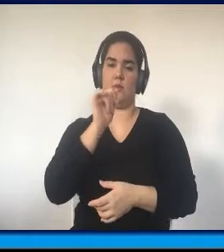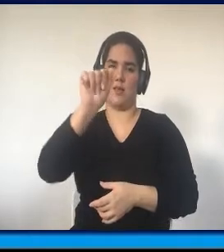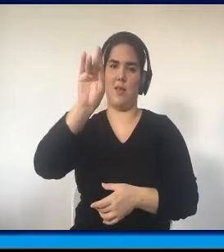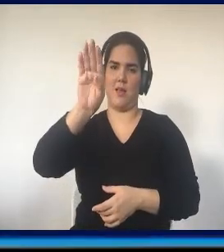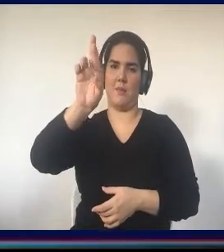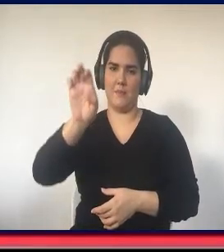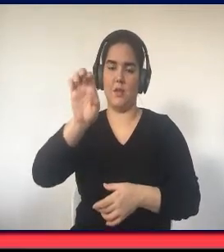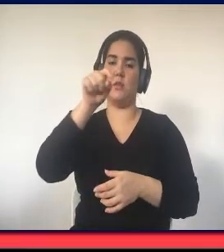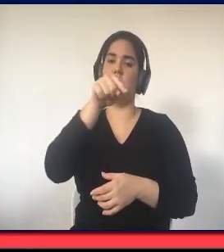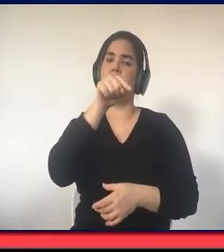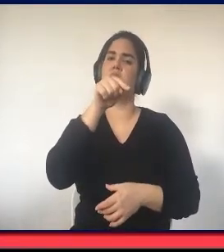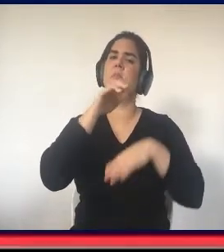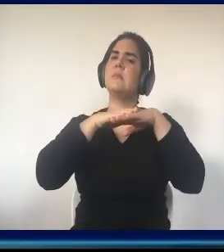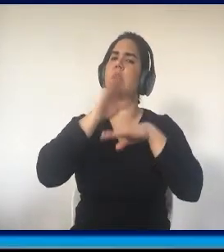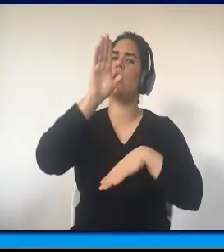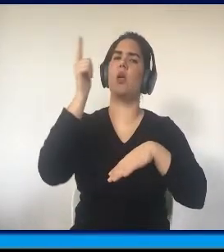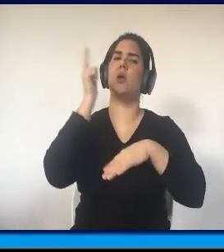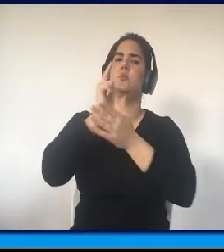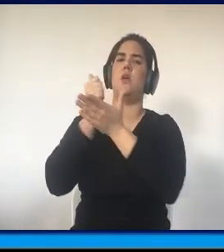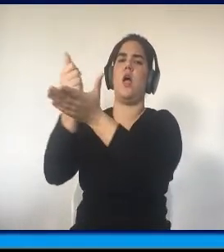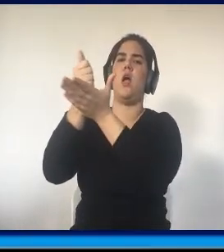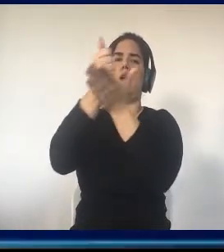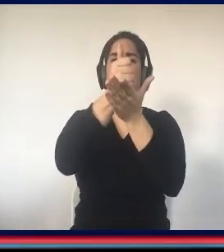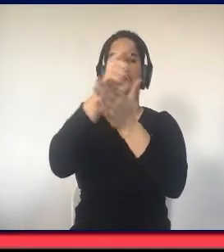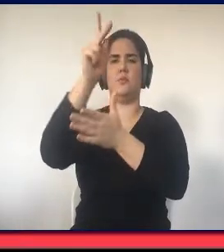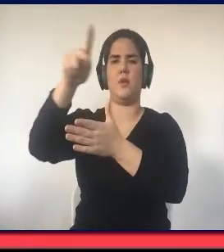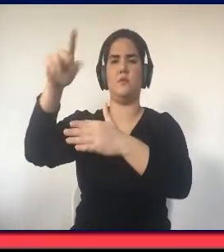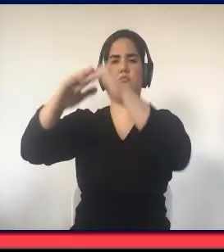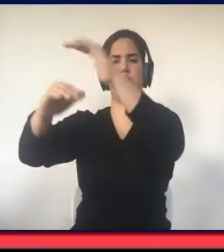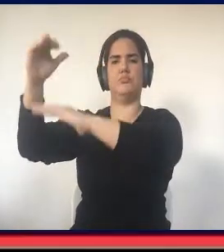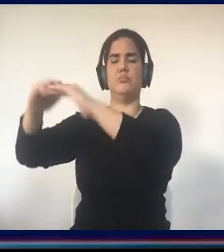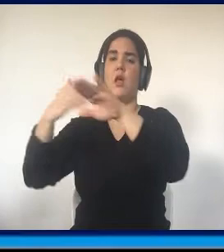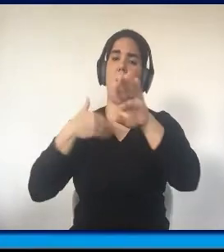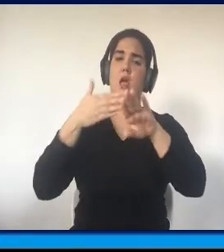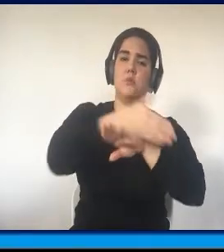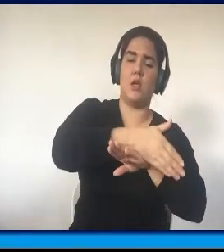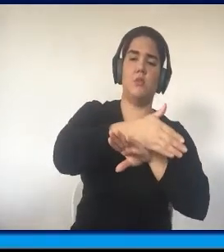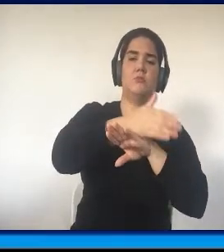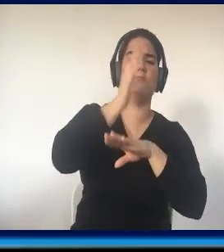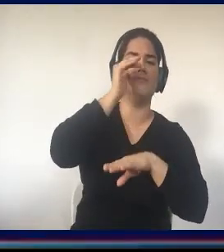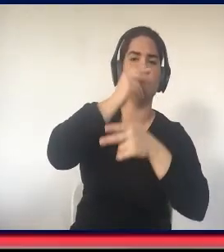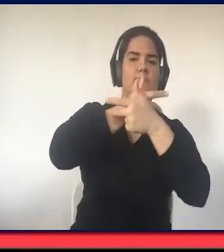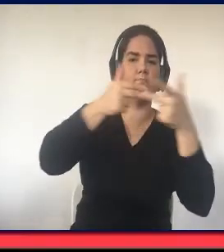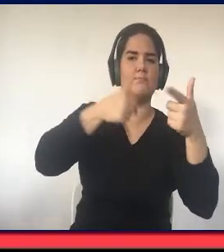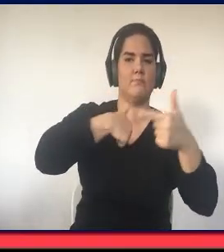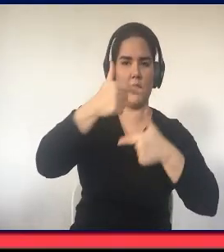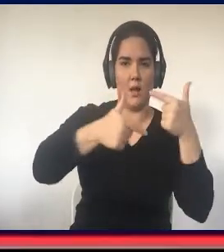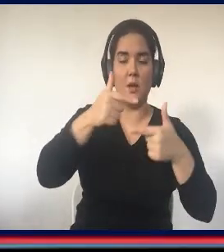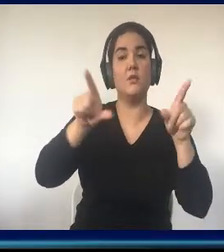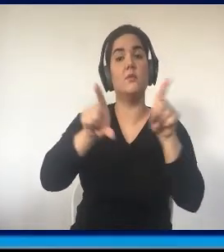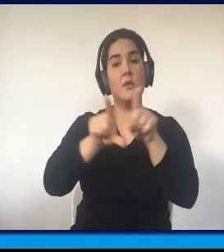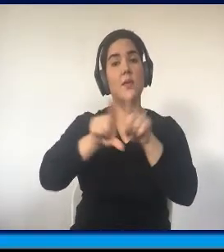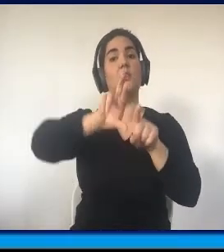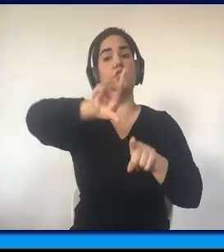conseguiu ajudar vários recreadores a ter acesso a essas ferramentas, né? O quanto que diversos encontros e movimentos,